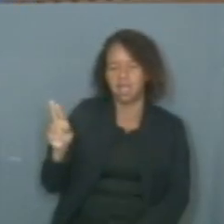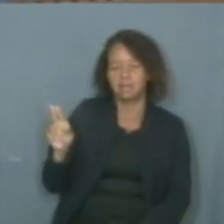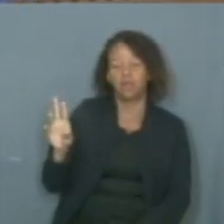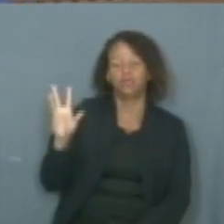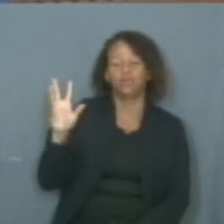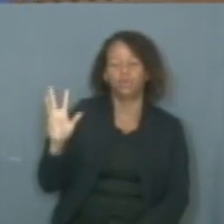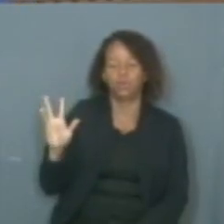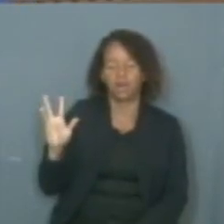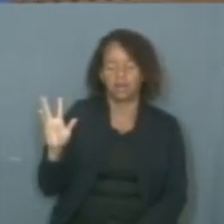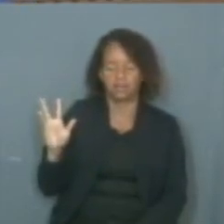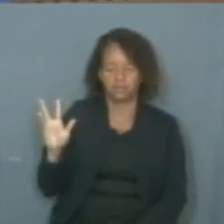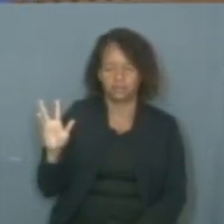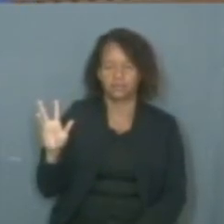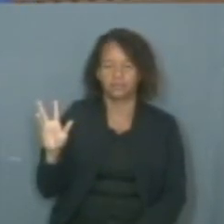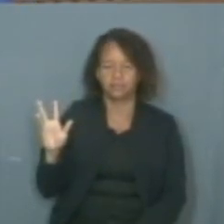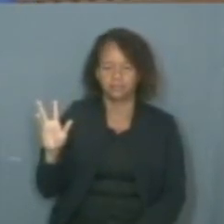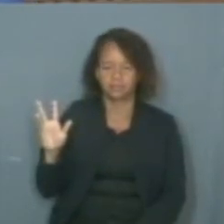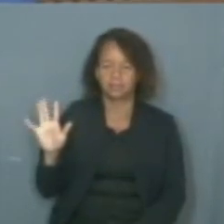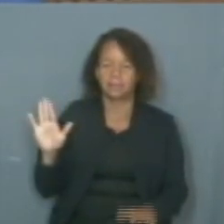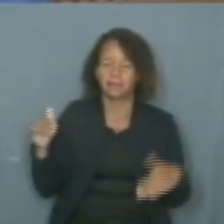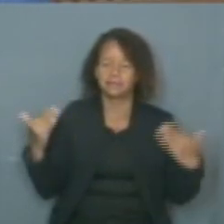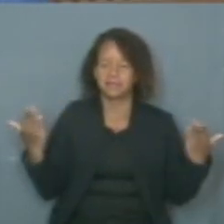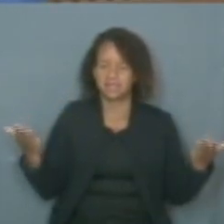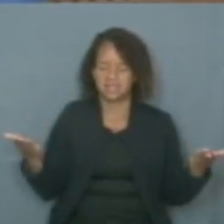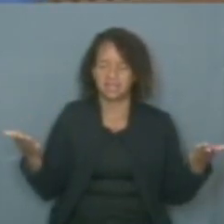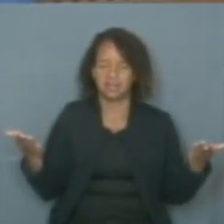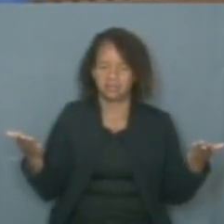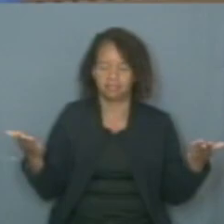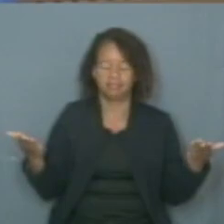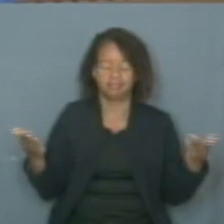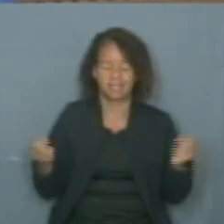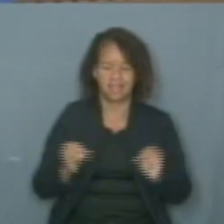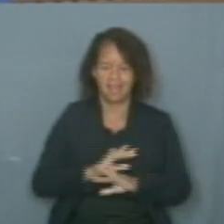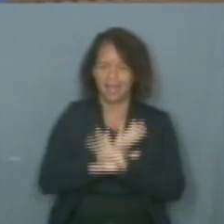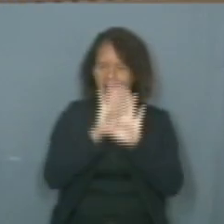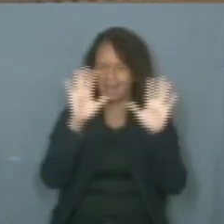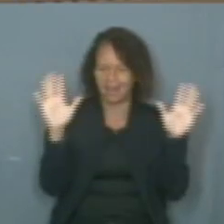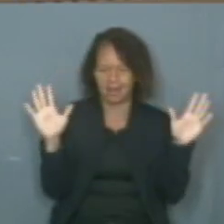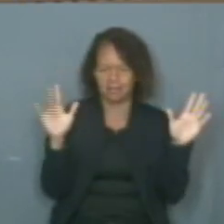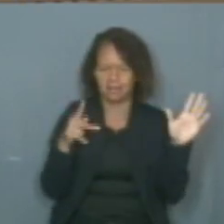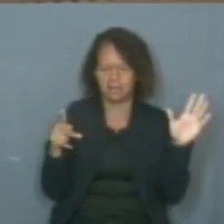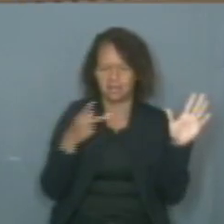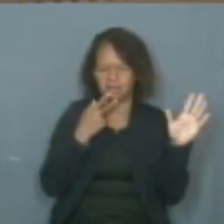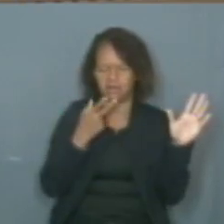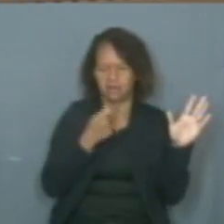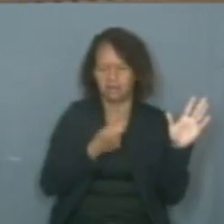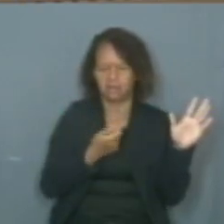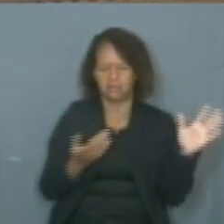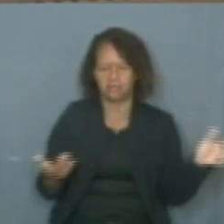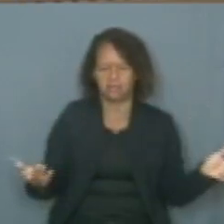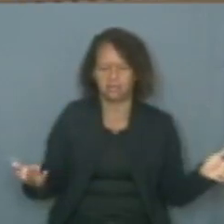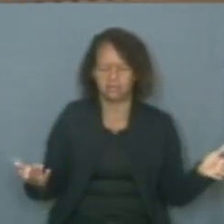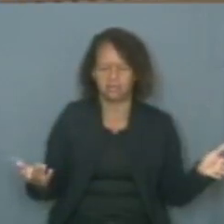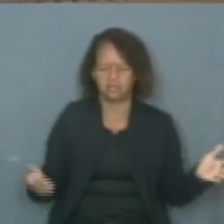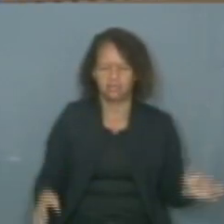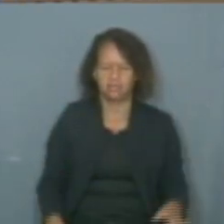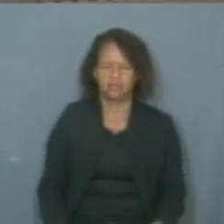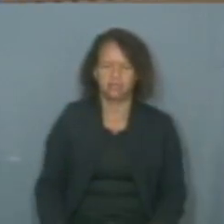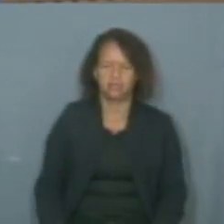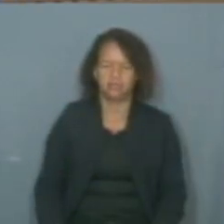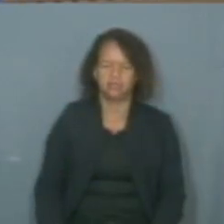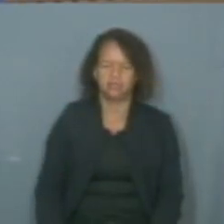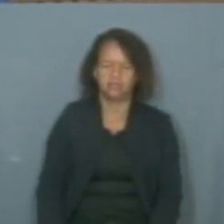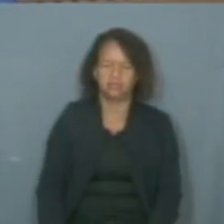Lula. Então, assim, fica evidente... Presidente, você está falando na minha fala, presidente.